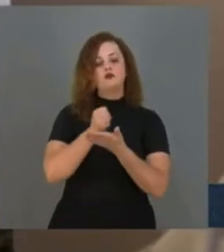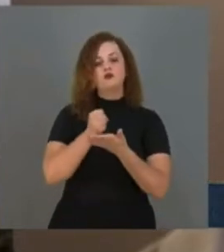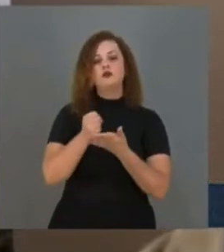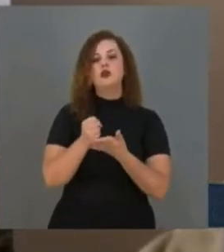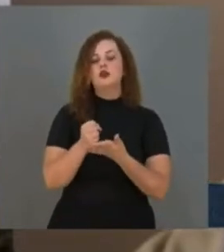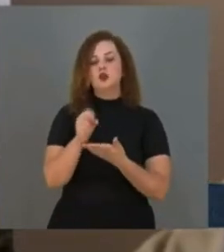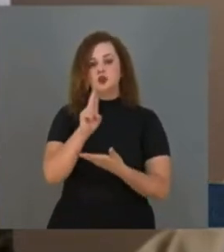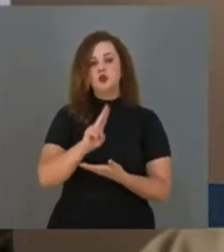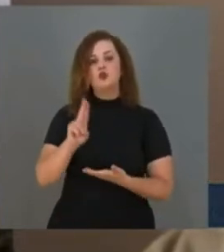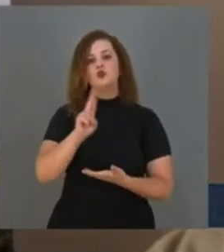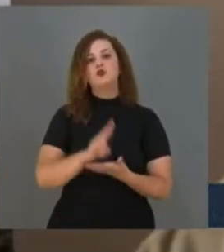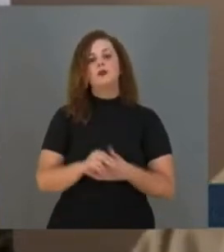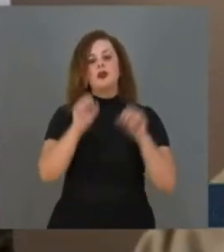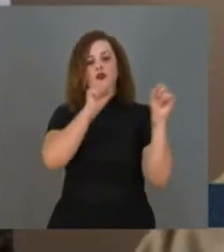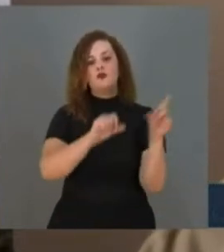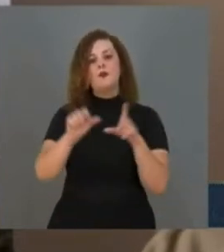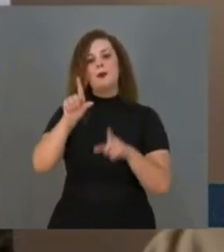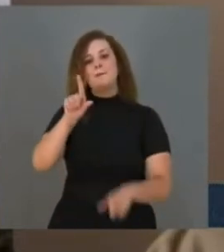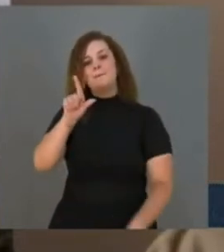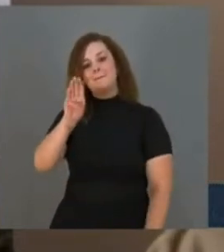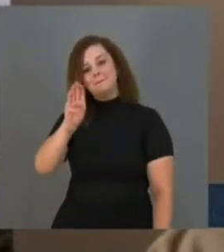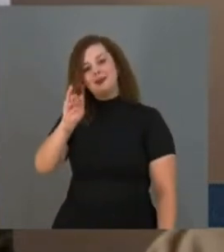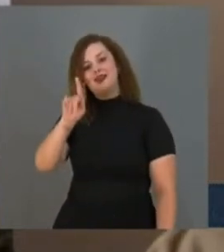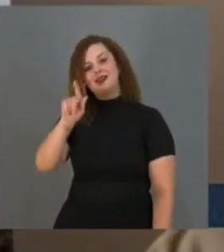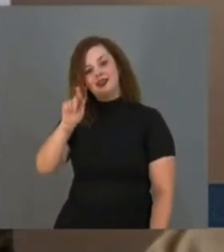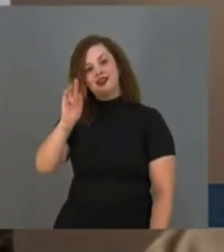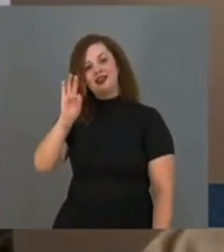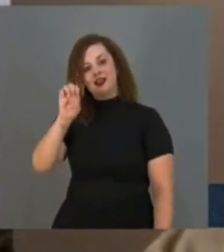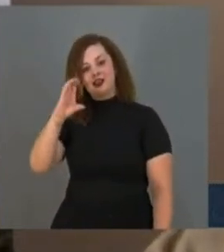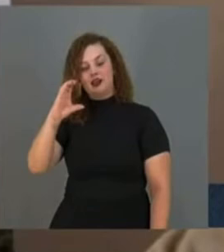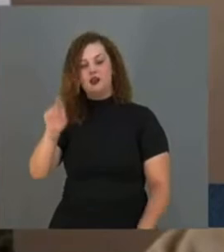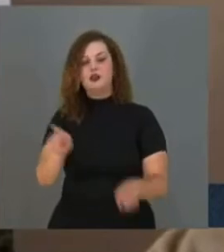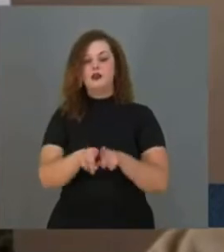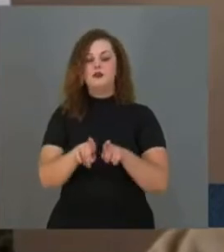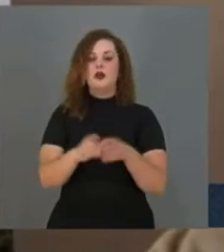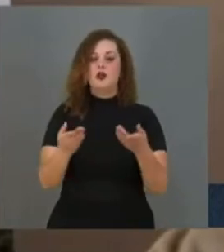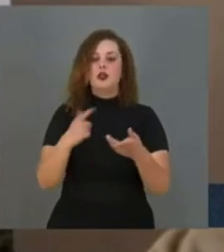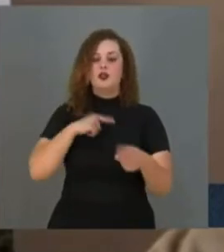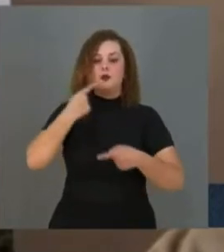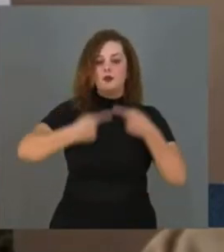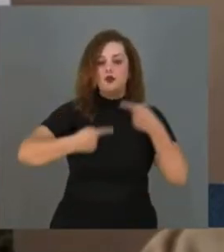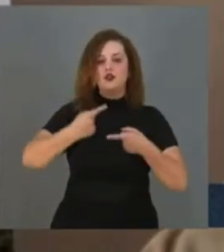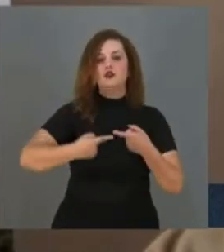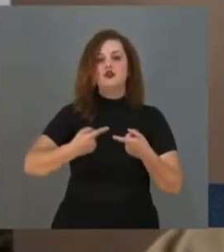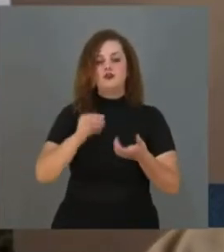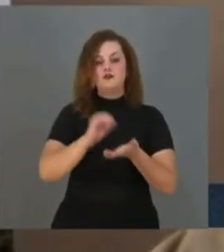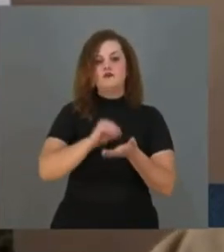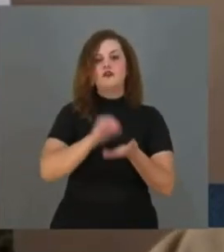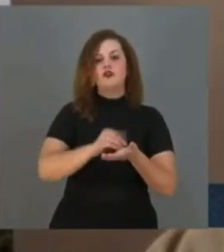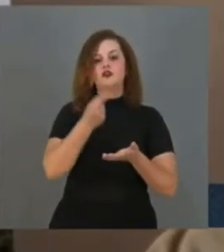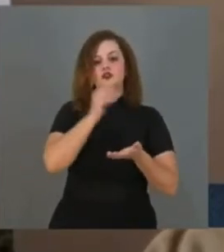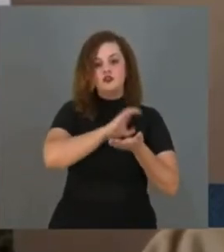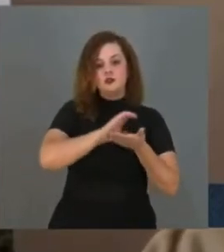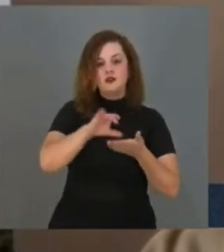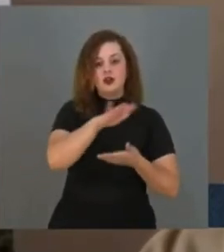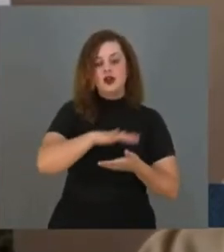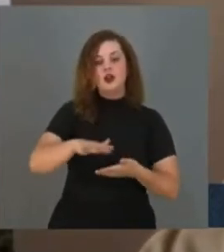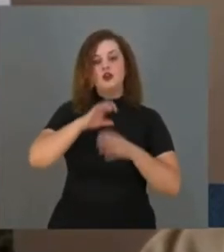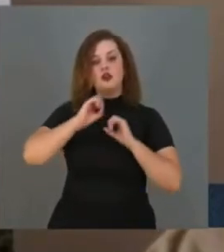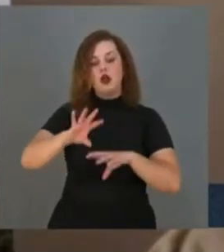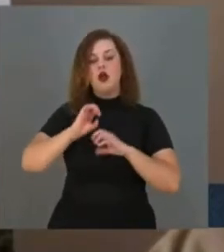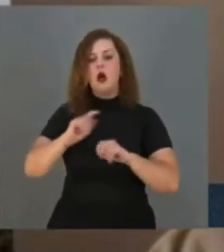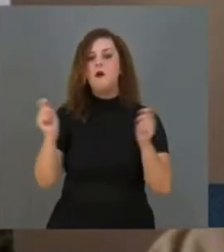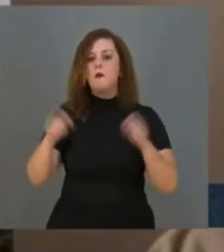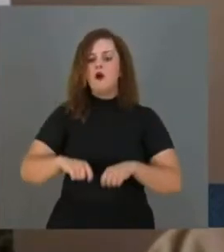Techs, instituições essas fragilizadas pela política de desinvestimento em educação, pode induzir